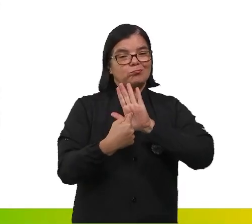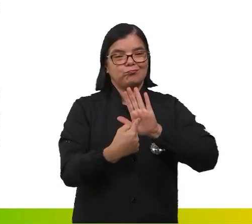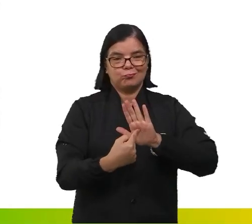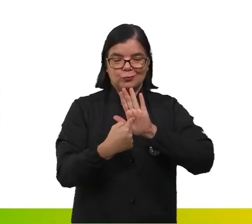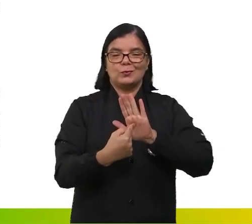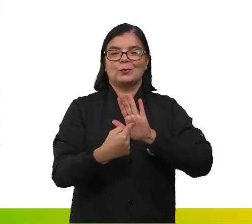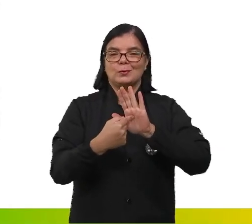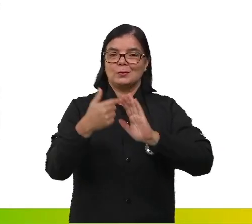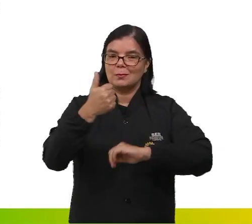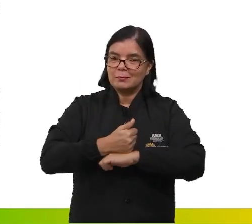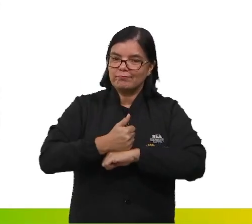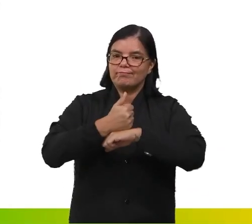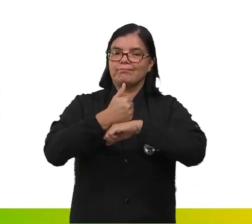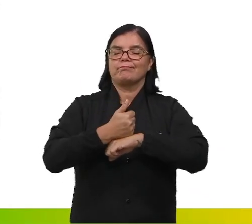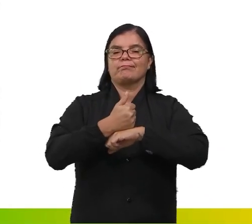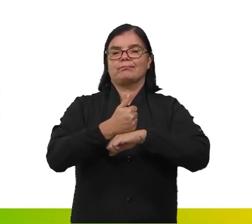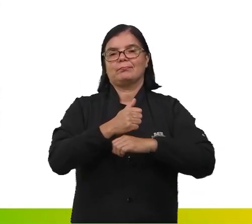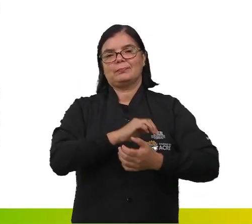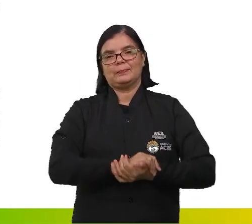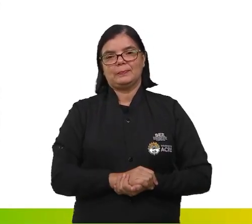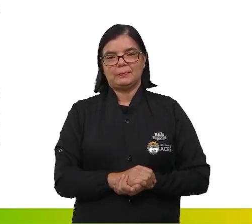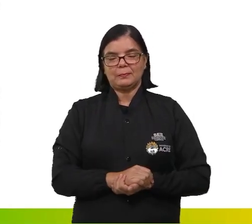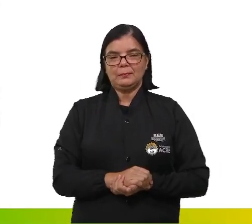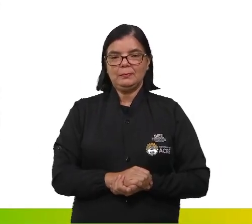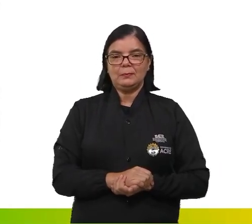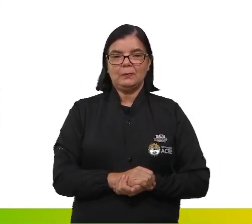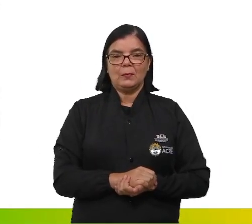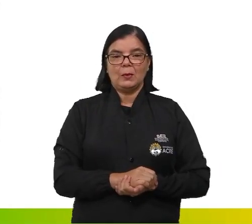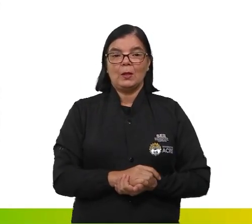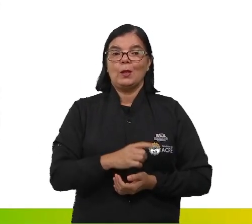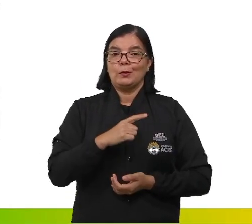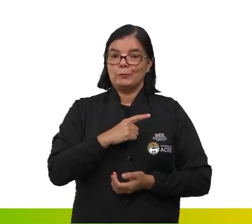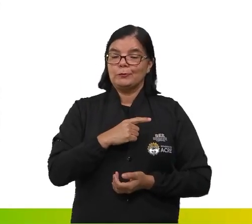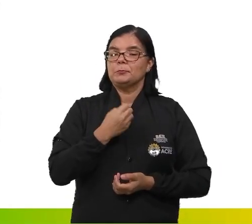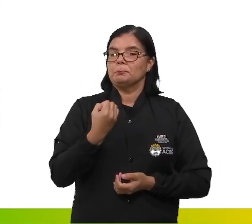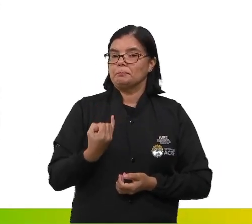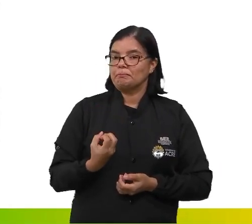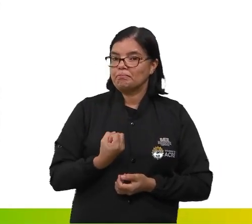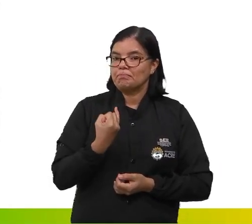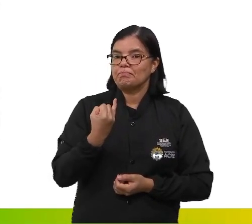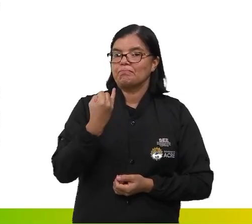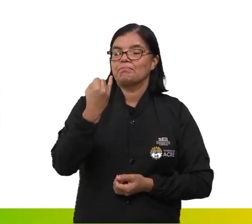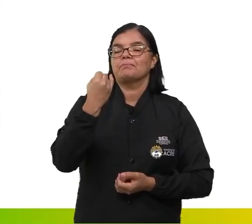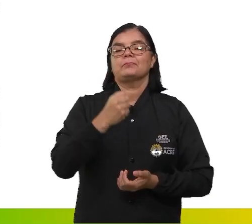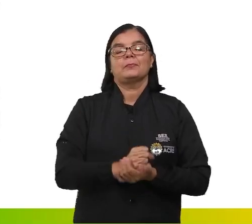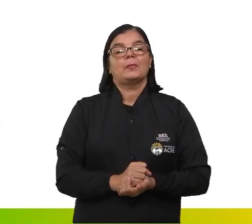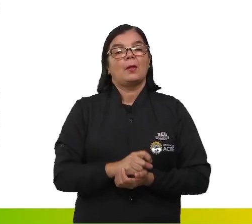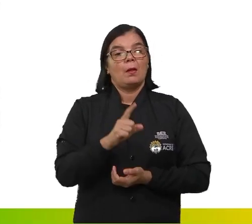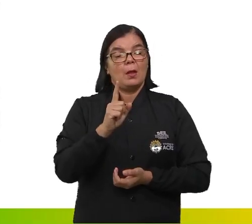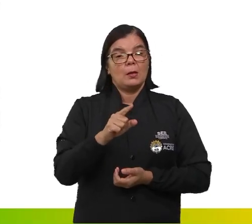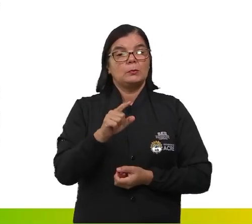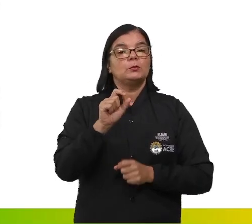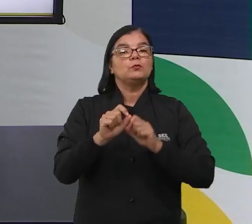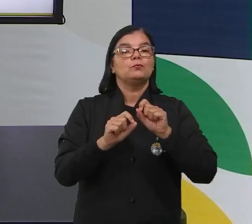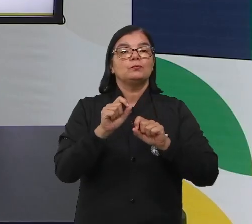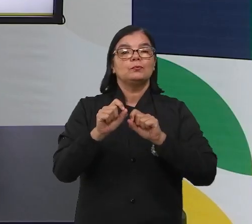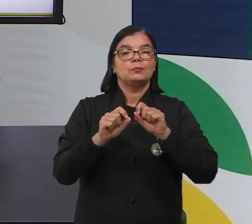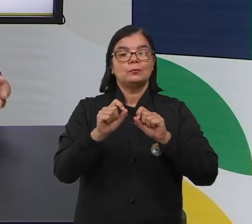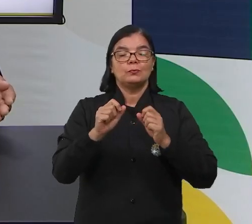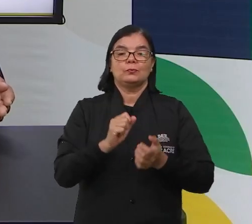e menor representação em cargos de liderança e de relevância. Isso é a que nós chamamos